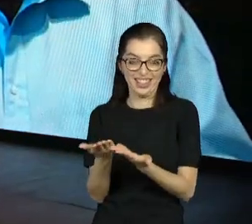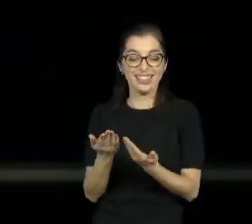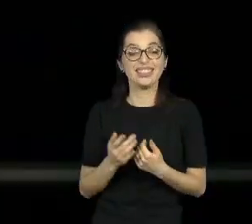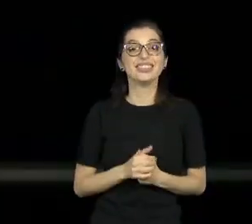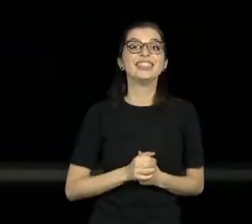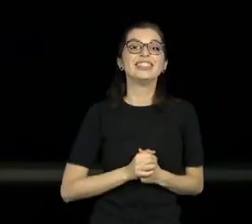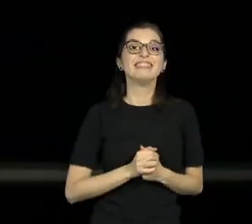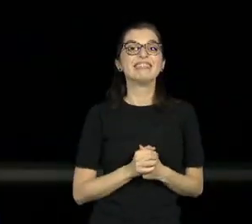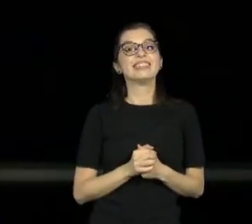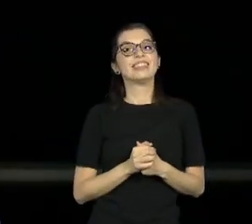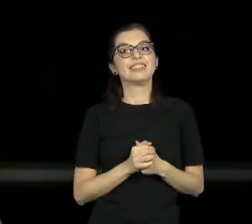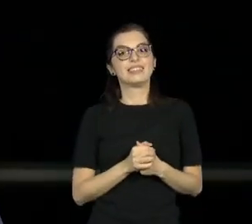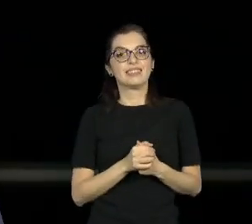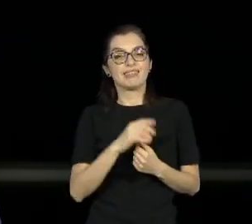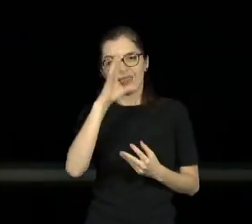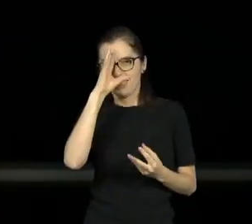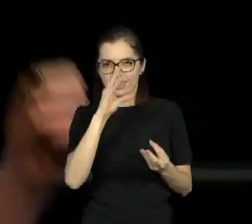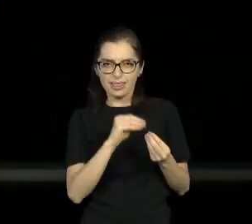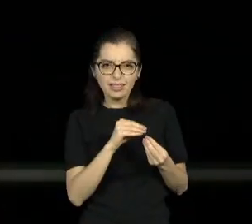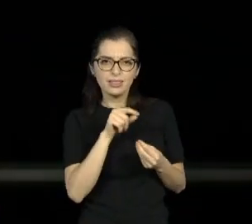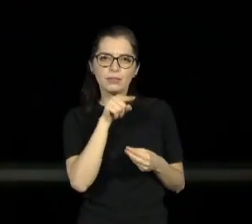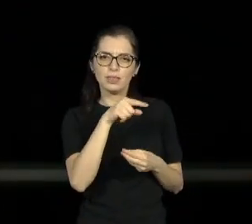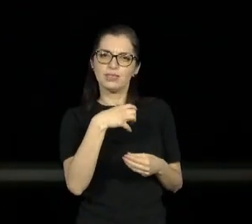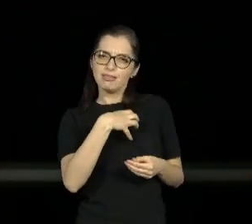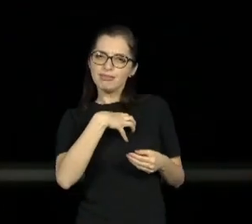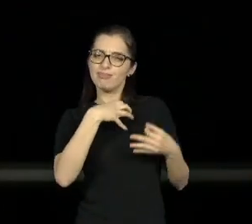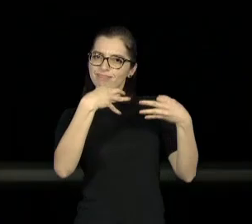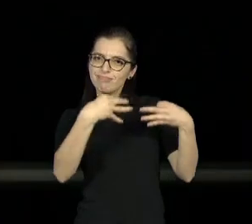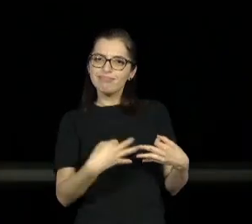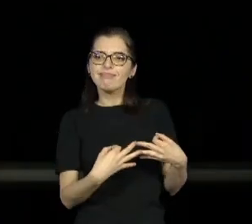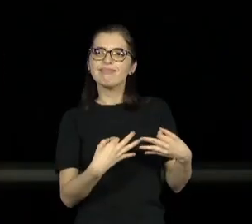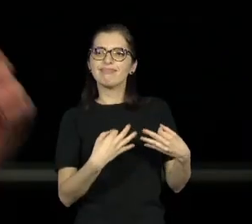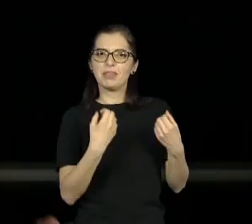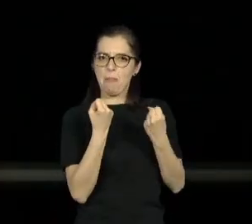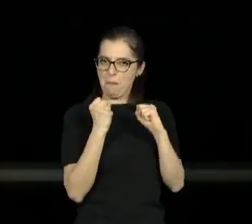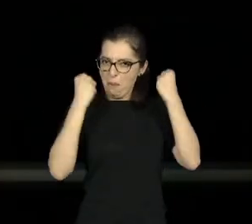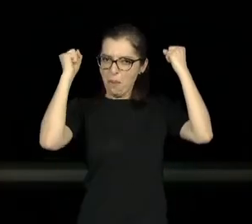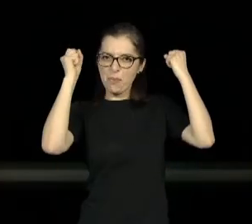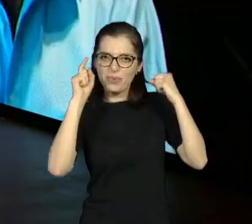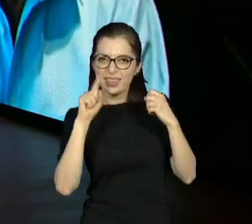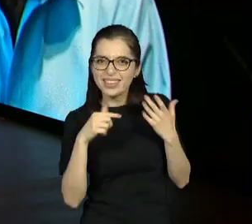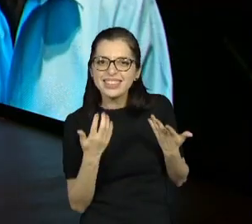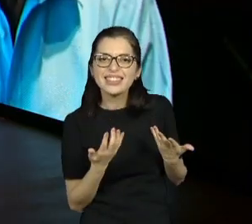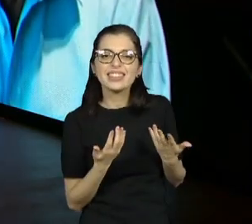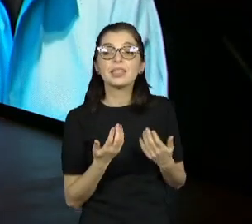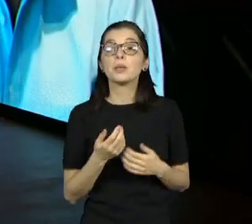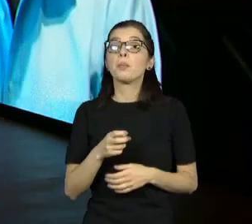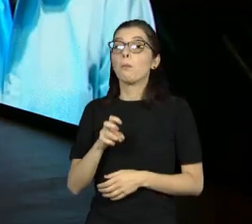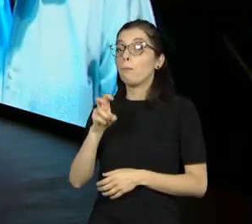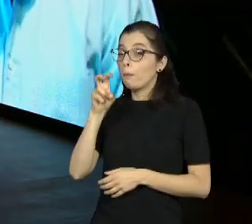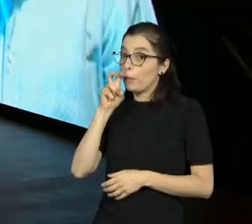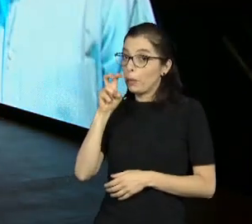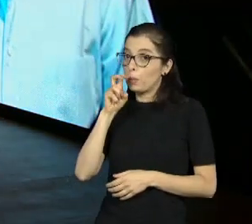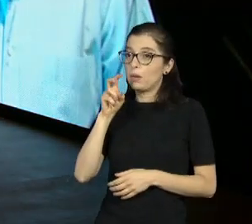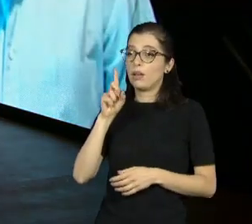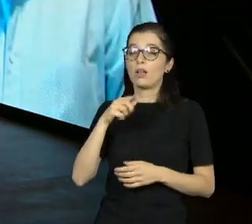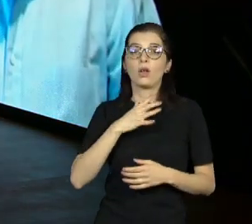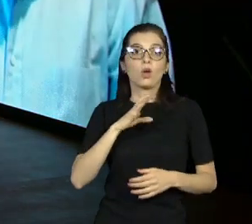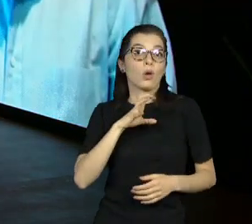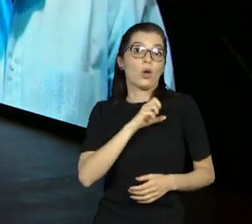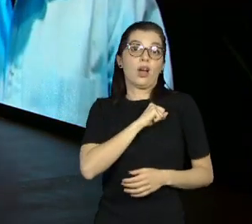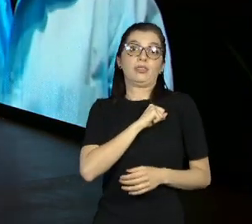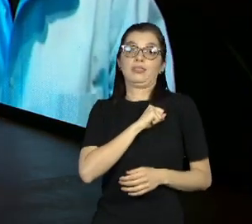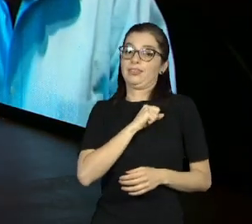Ela mesma entendeu que era assim, né? Que é assim. A Mônica gosta de ser assim. Ela